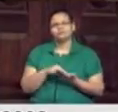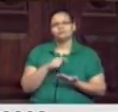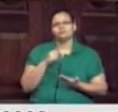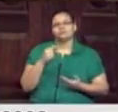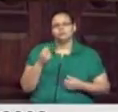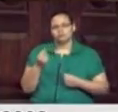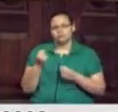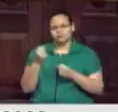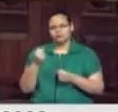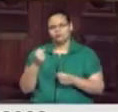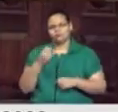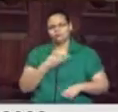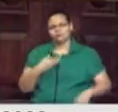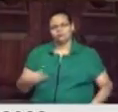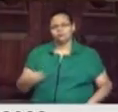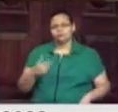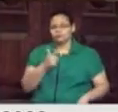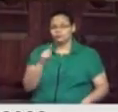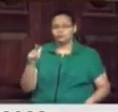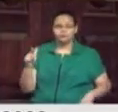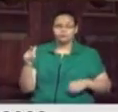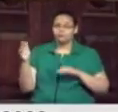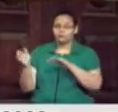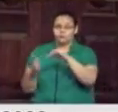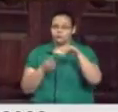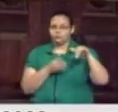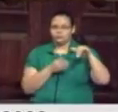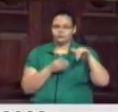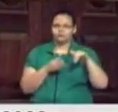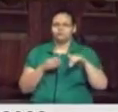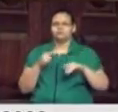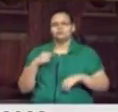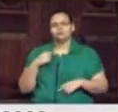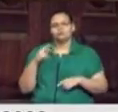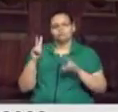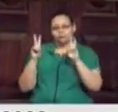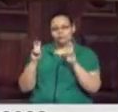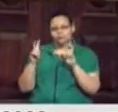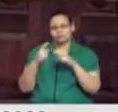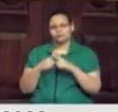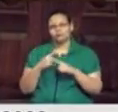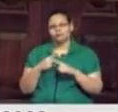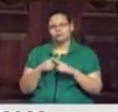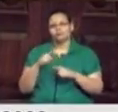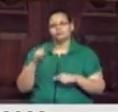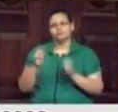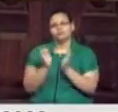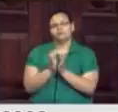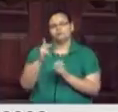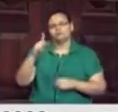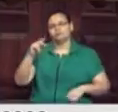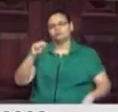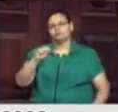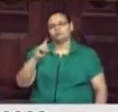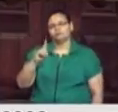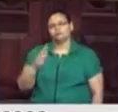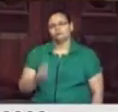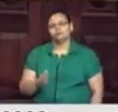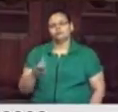outros poderes, acabou sendo retirado de pauta por uma colocação da bancada do PSDB, que